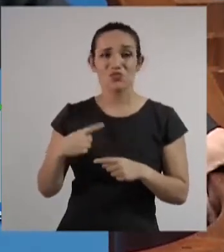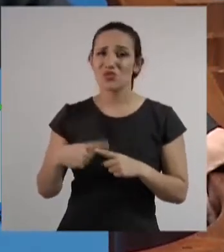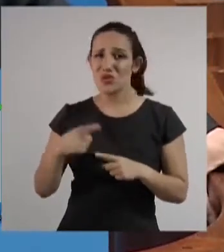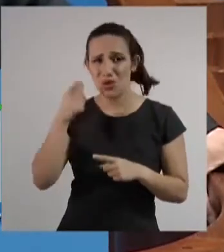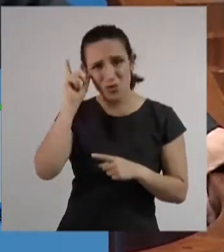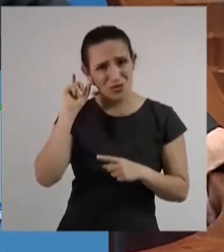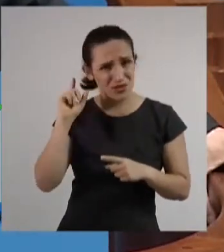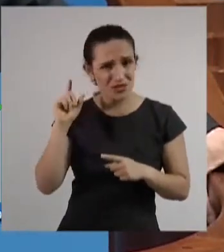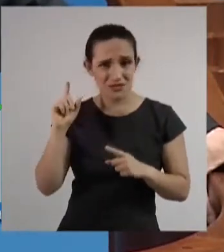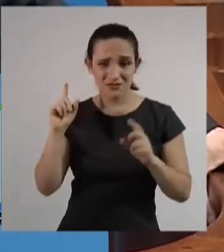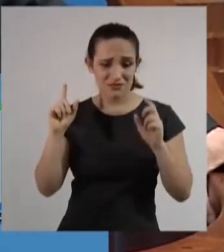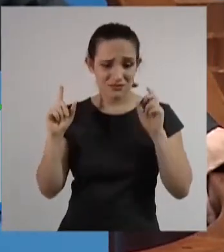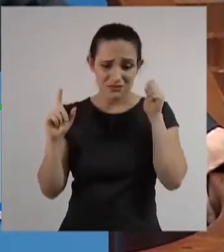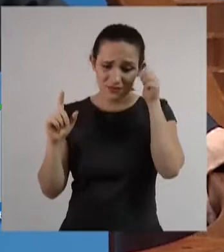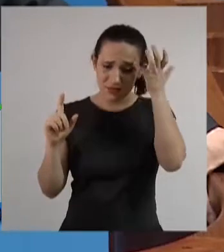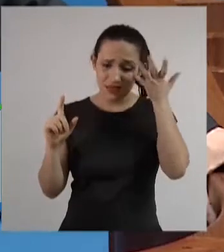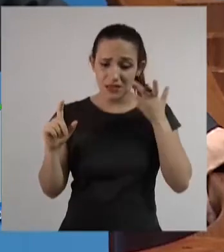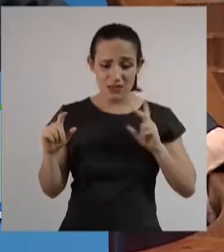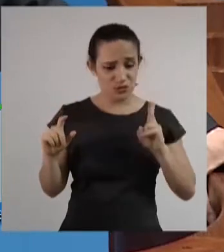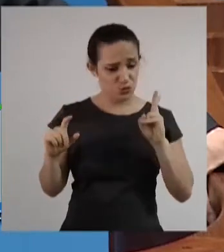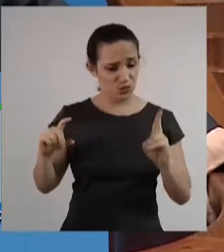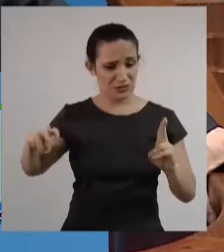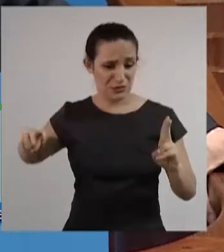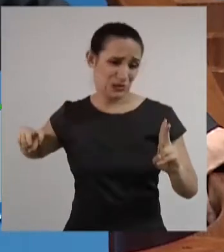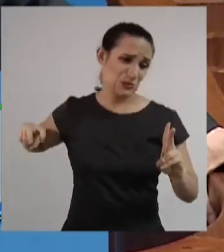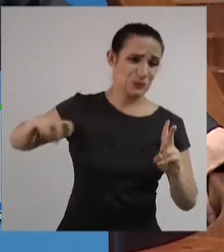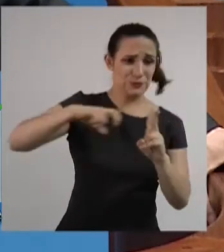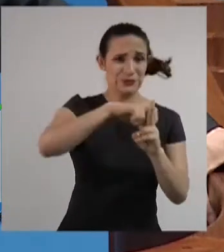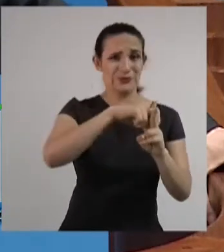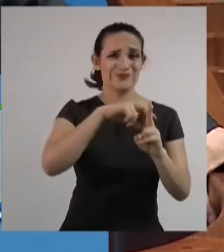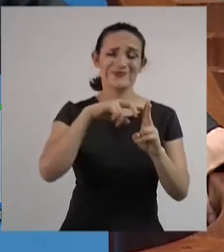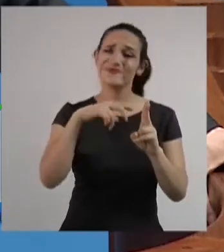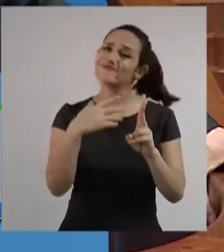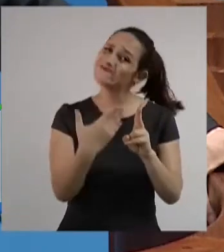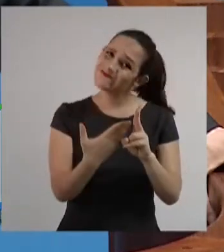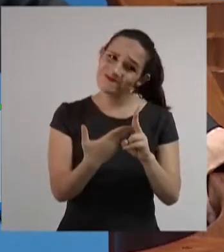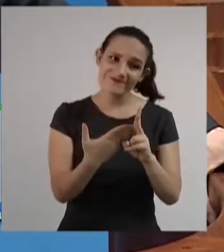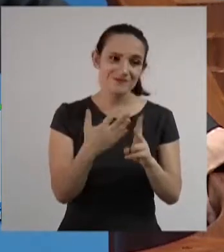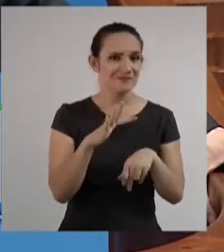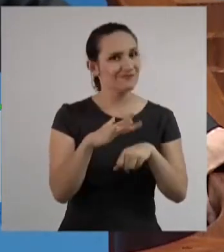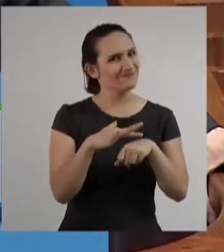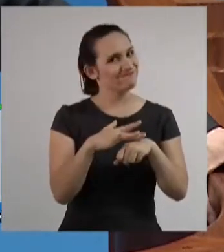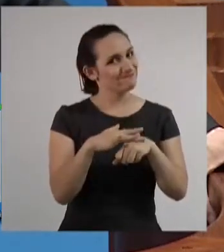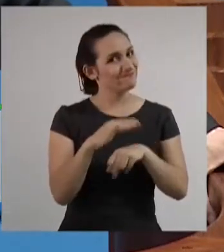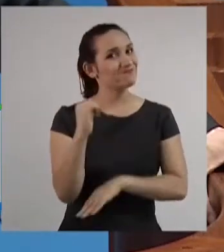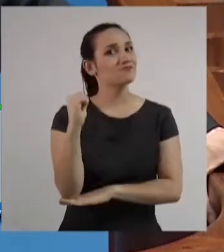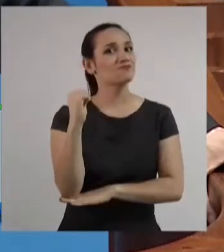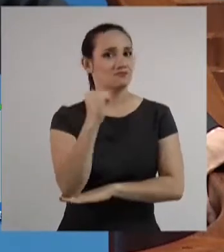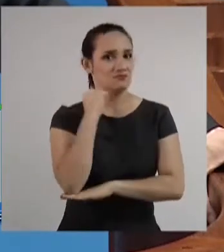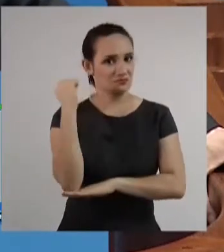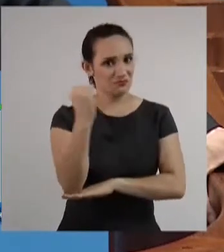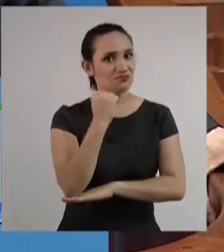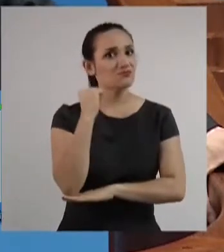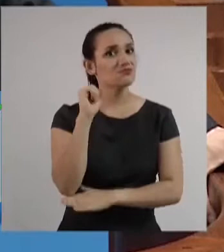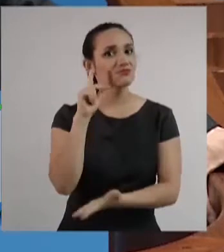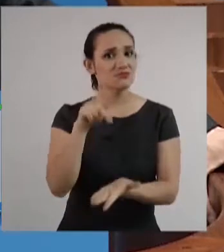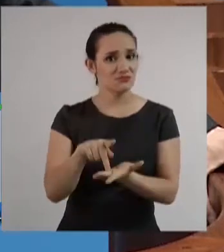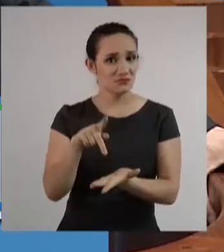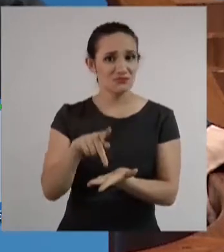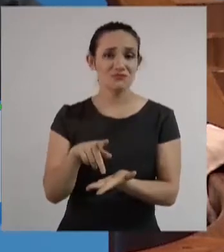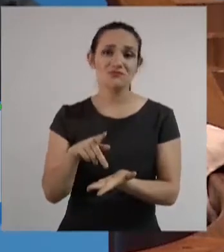um atropelamento de 2 crianças da aldeia e ficaram em situação